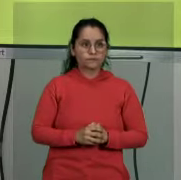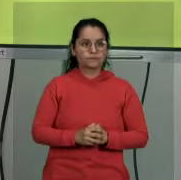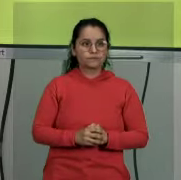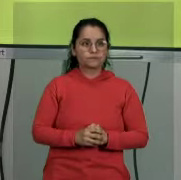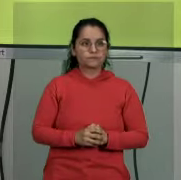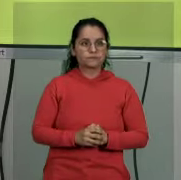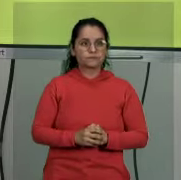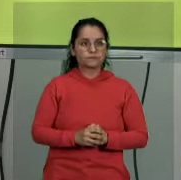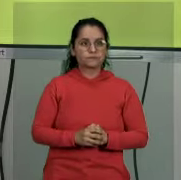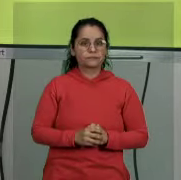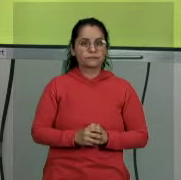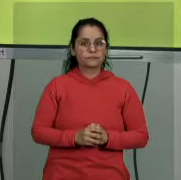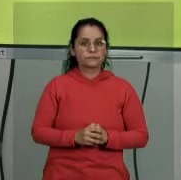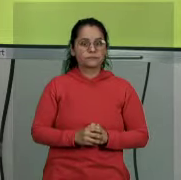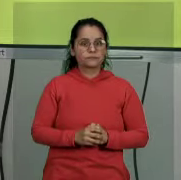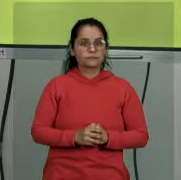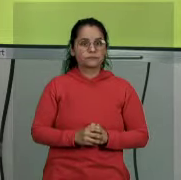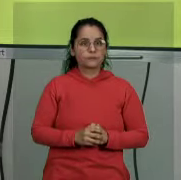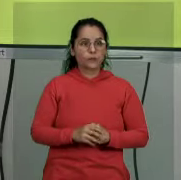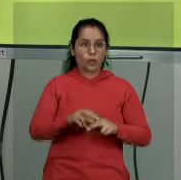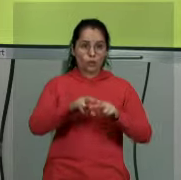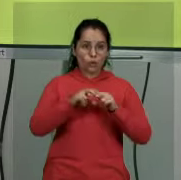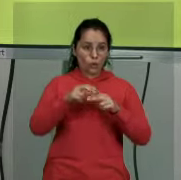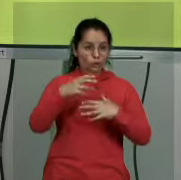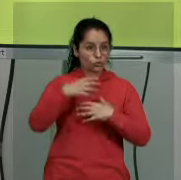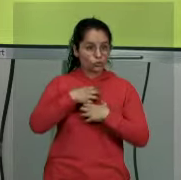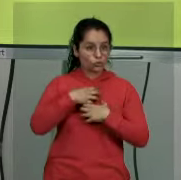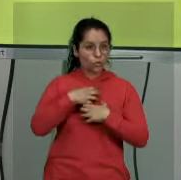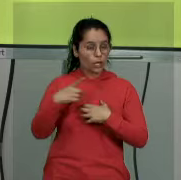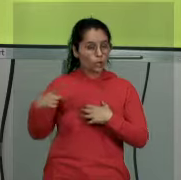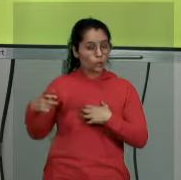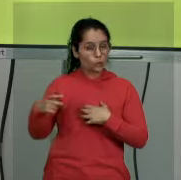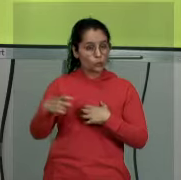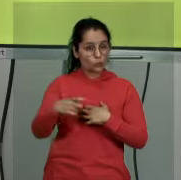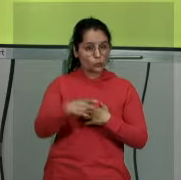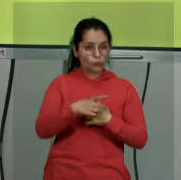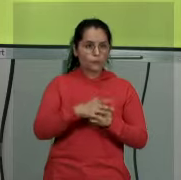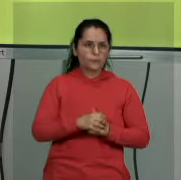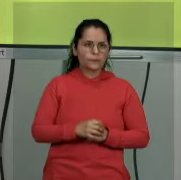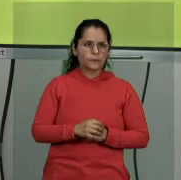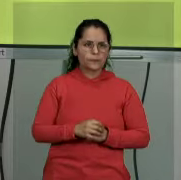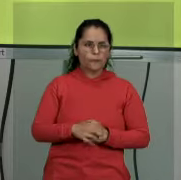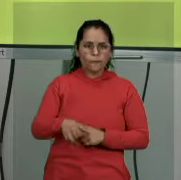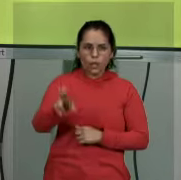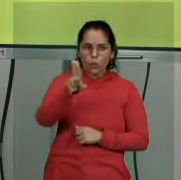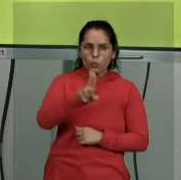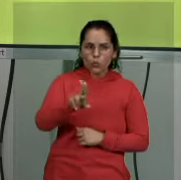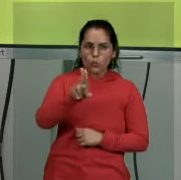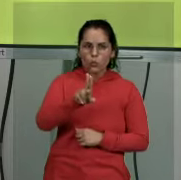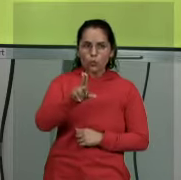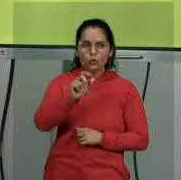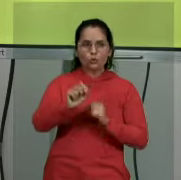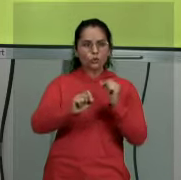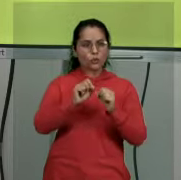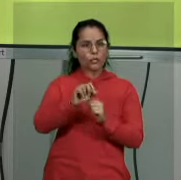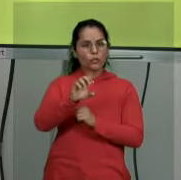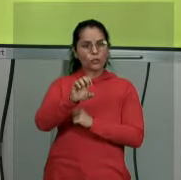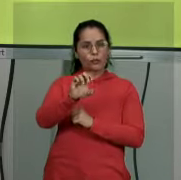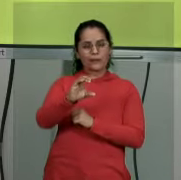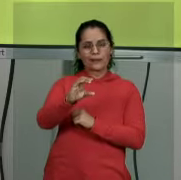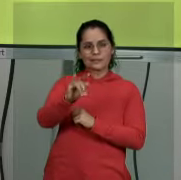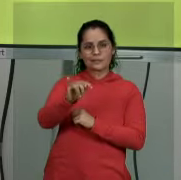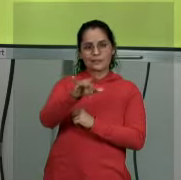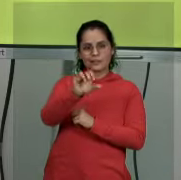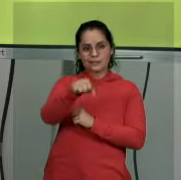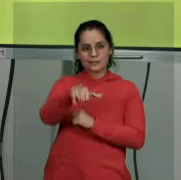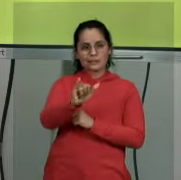aspas, tá, gente? Por causa do formato ali do espermatozoide. O uso do êxtase, diminuição rápida e